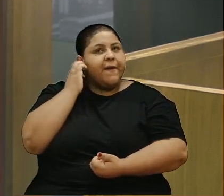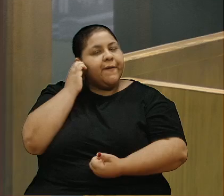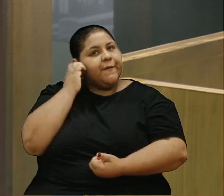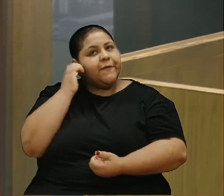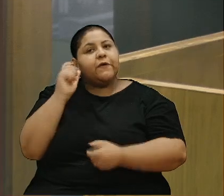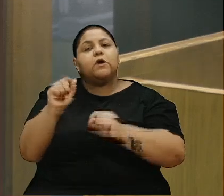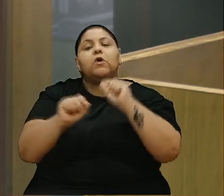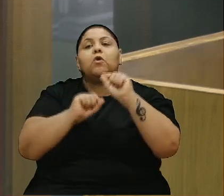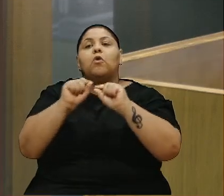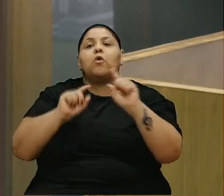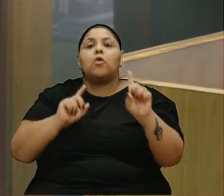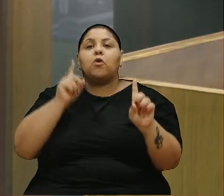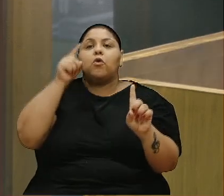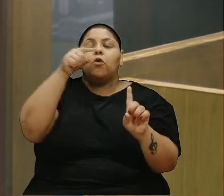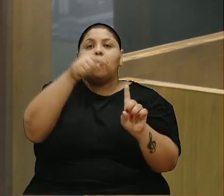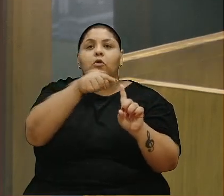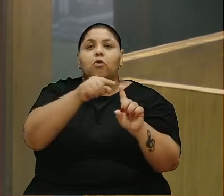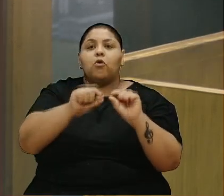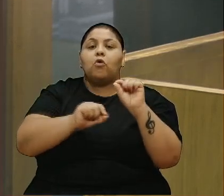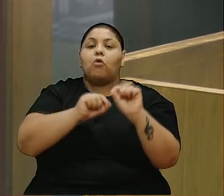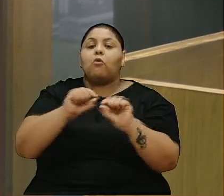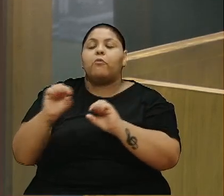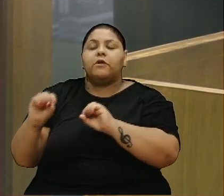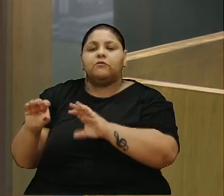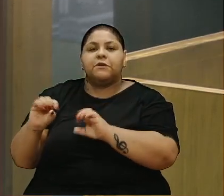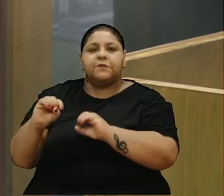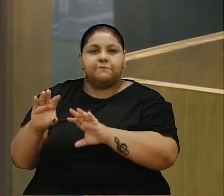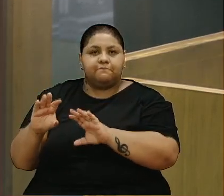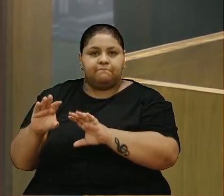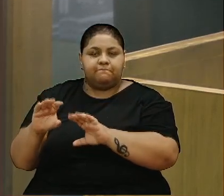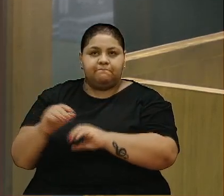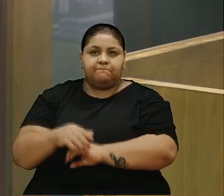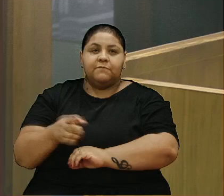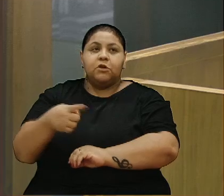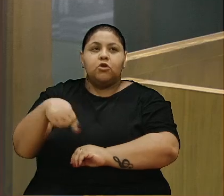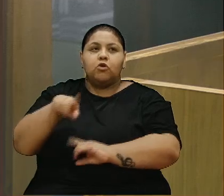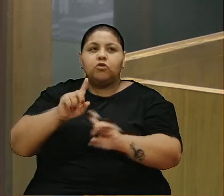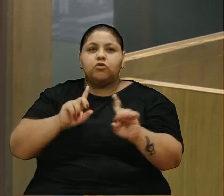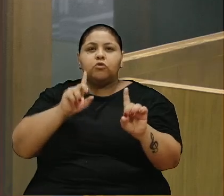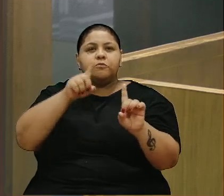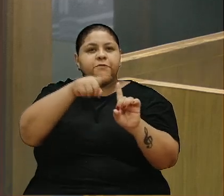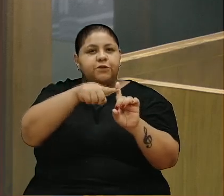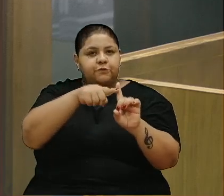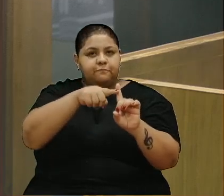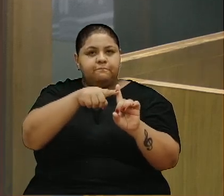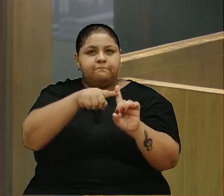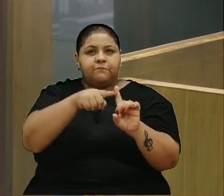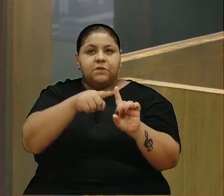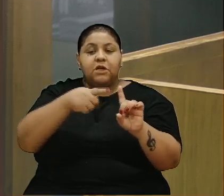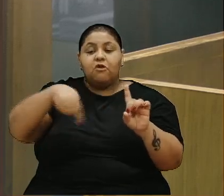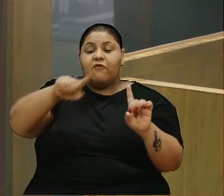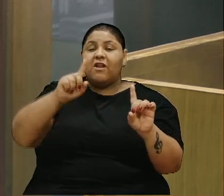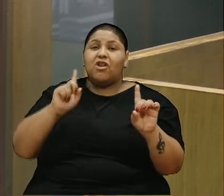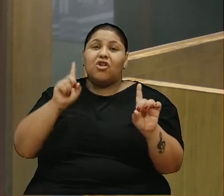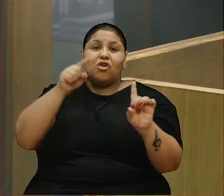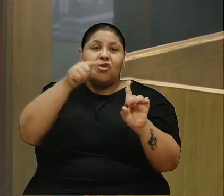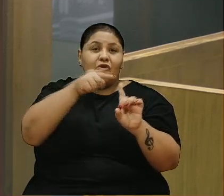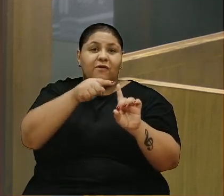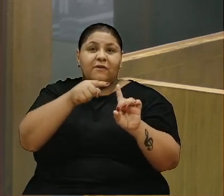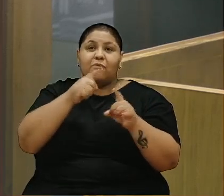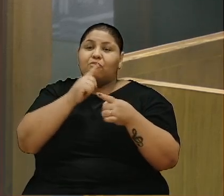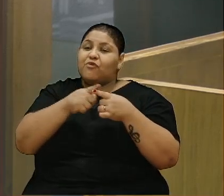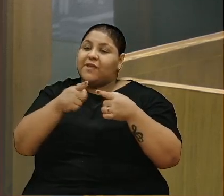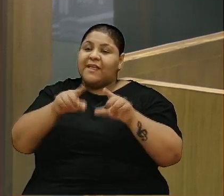Qual a nossa missão enquanto educação? Qual a nossa missão? Eu digo nossa porque é de todos